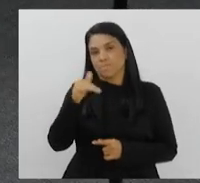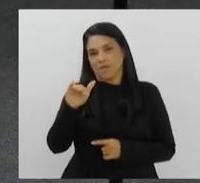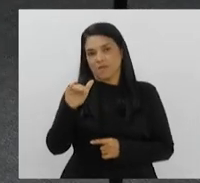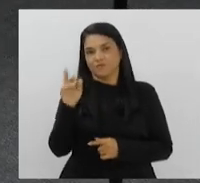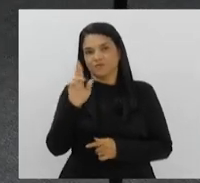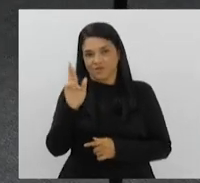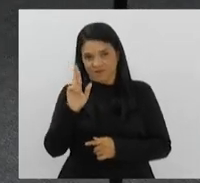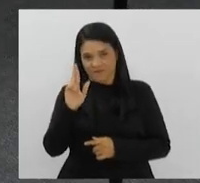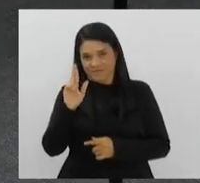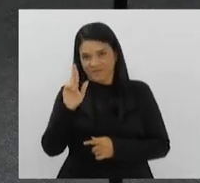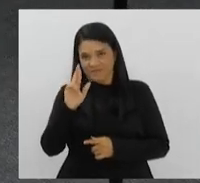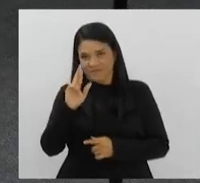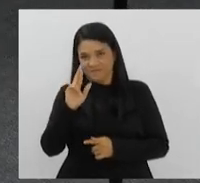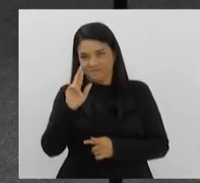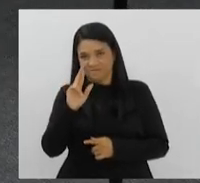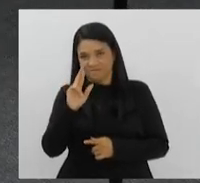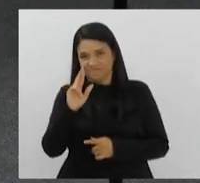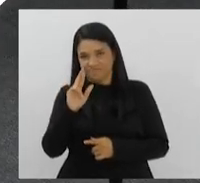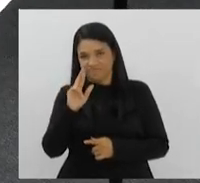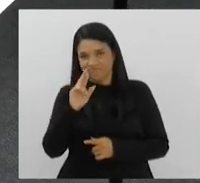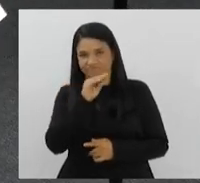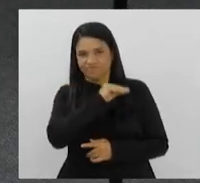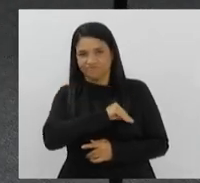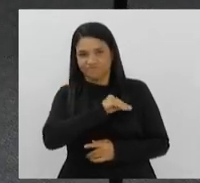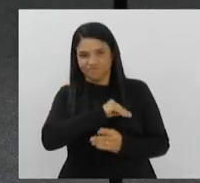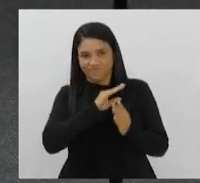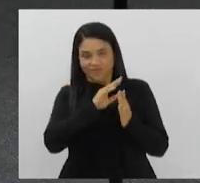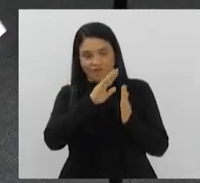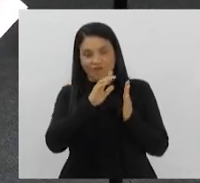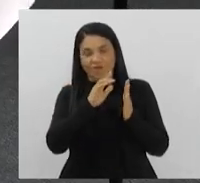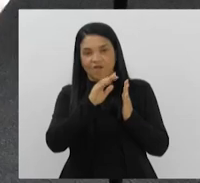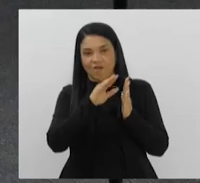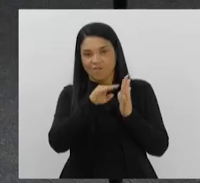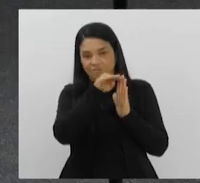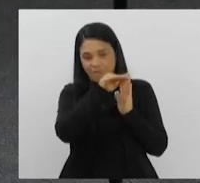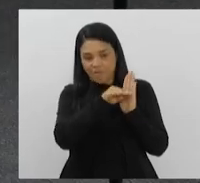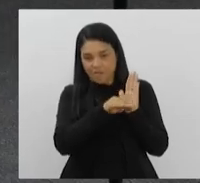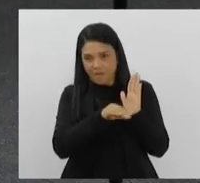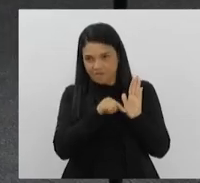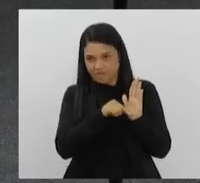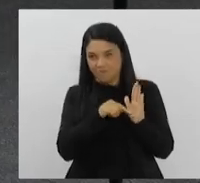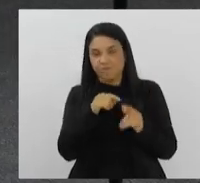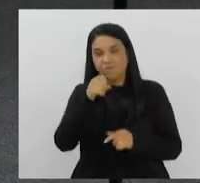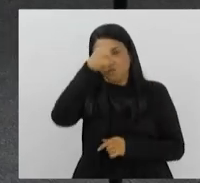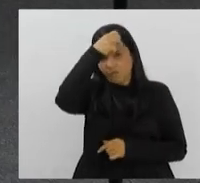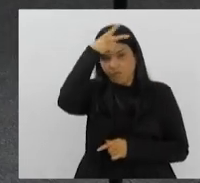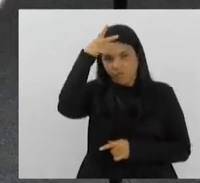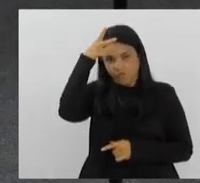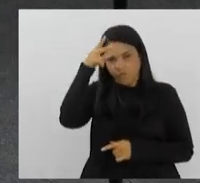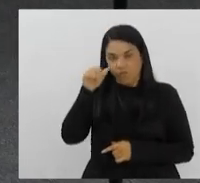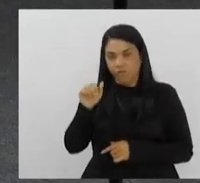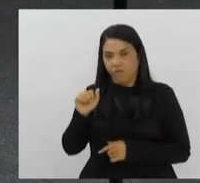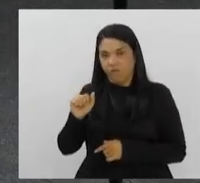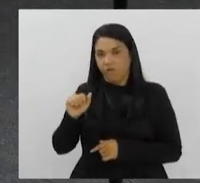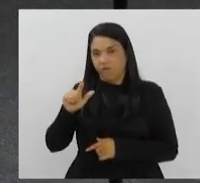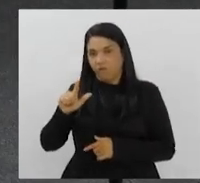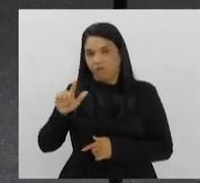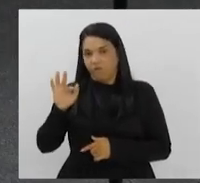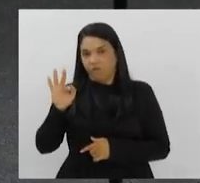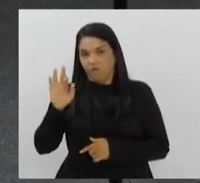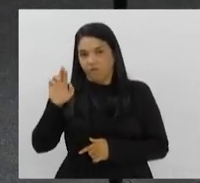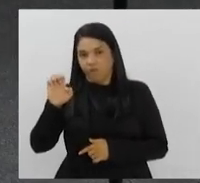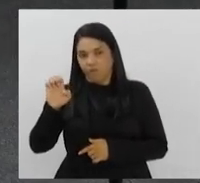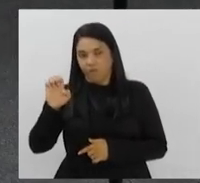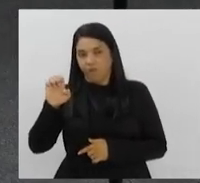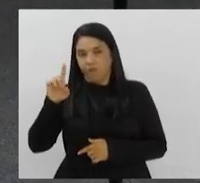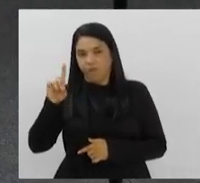R$1,5 milhão, presidente. Ora, curiosamente, quando o prefeito Alfredão assumiu a prefeitura, só